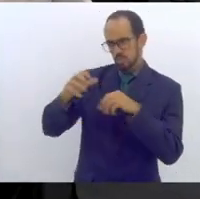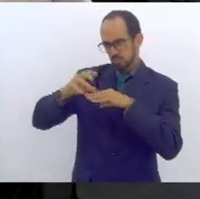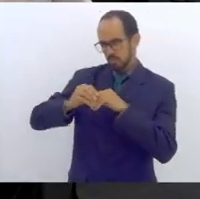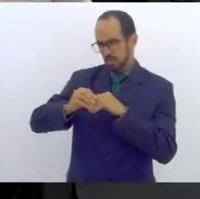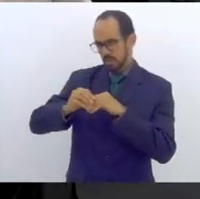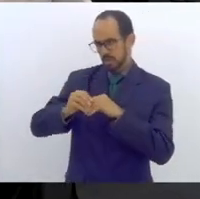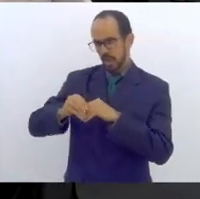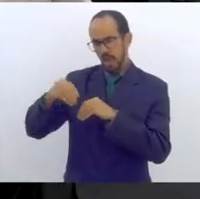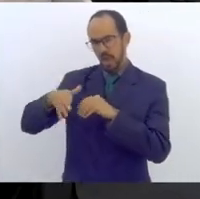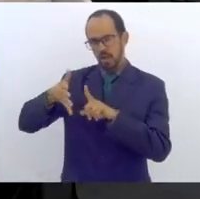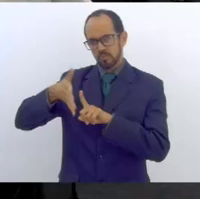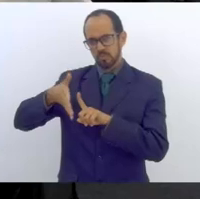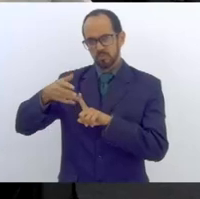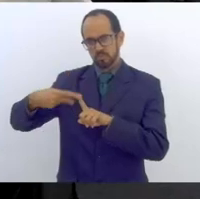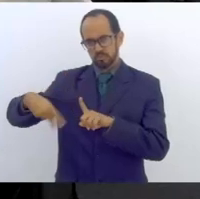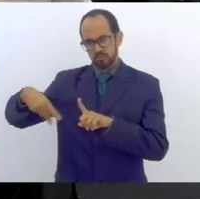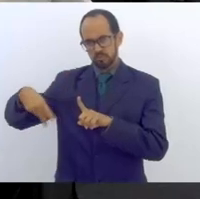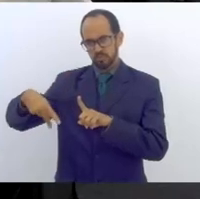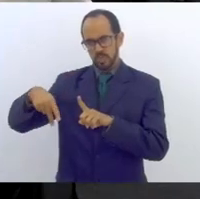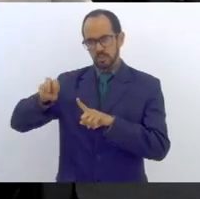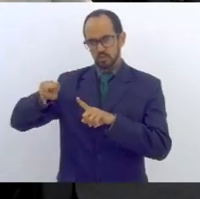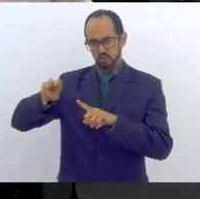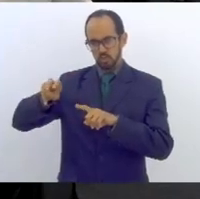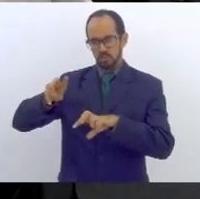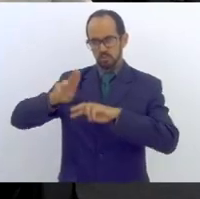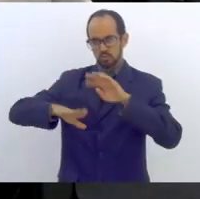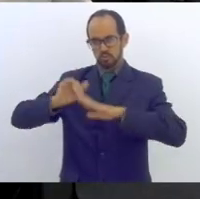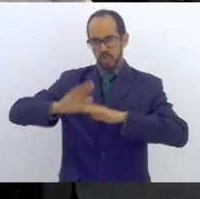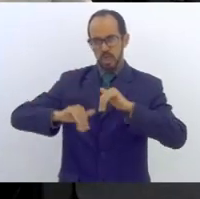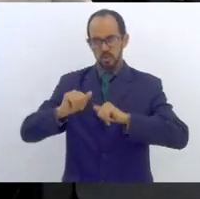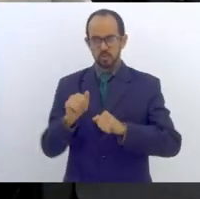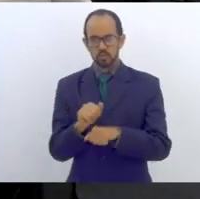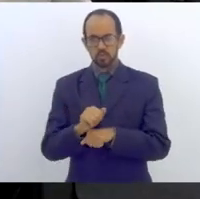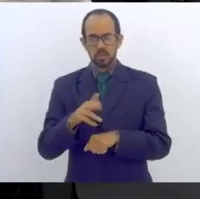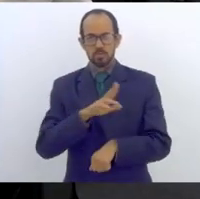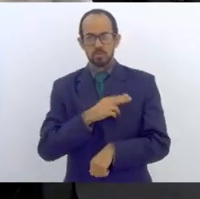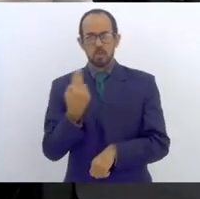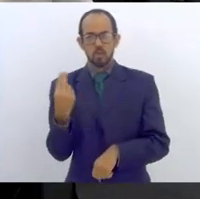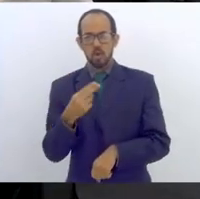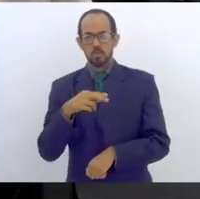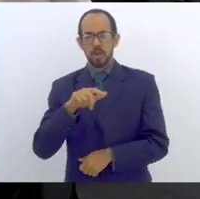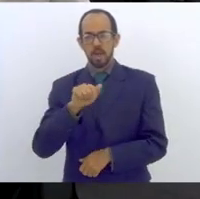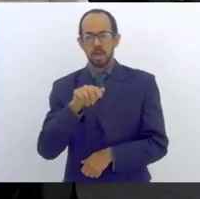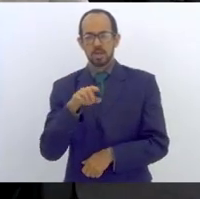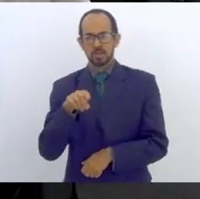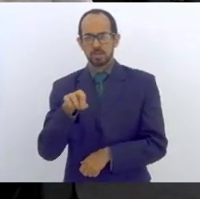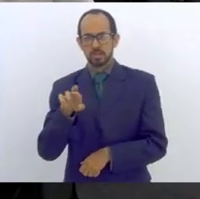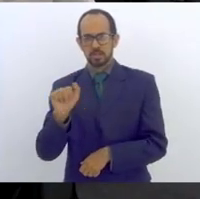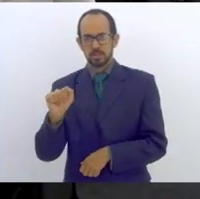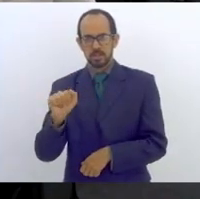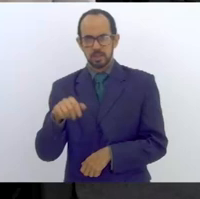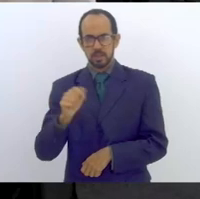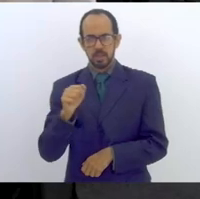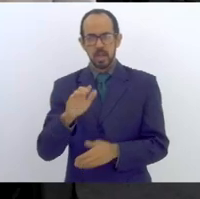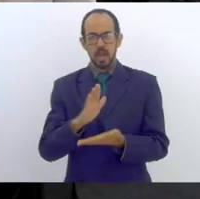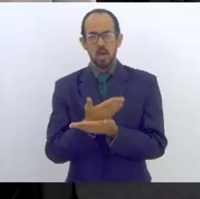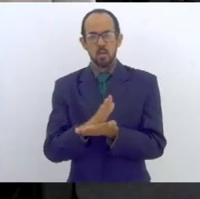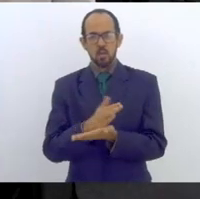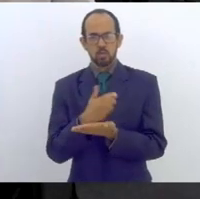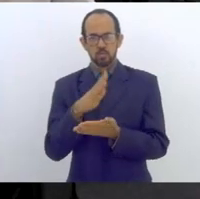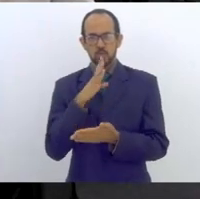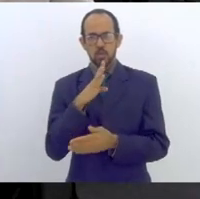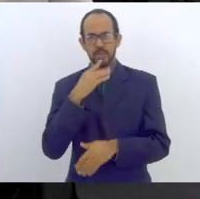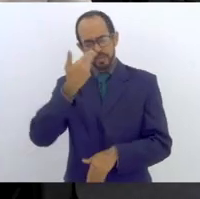a fala dele em relação aos cargos meu nome é alessandra Coral me conhece como Coren